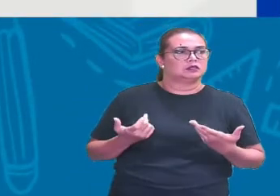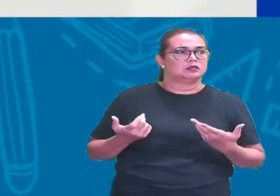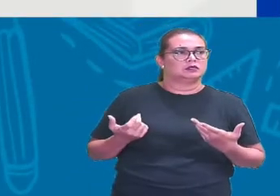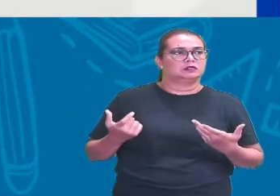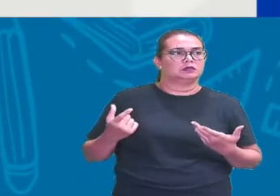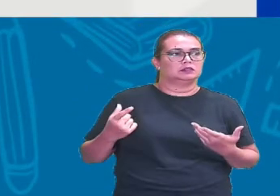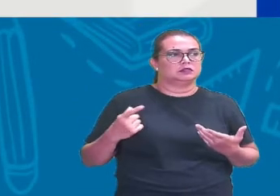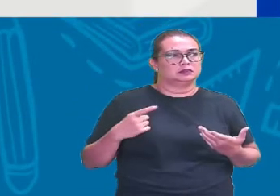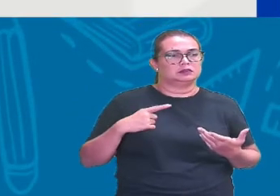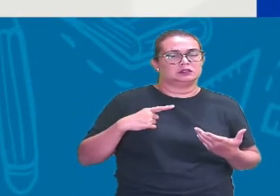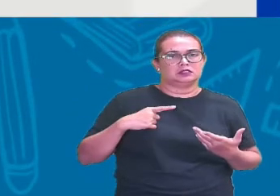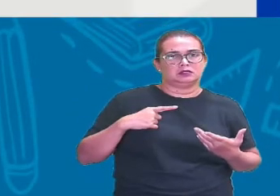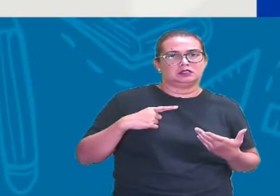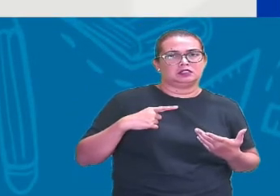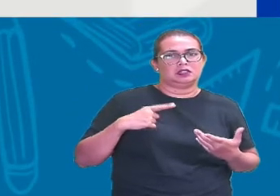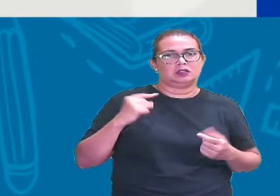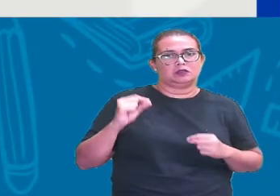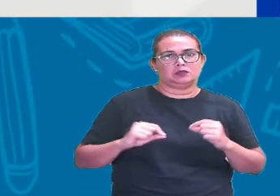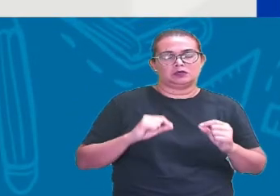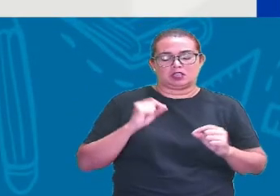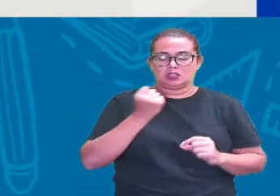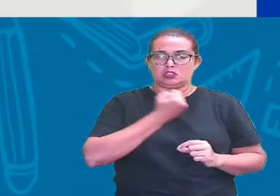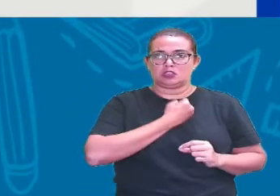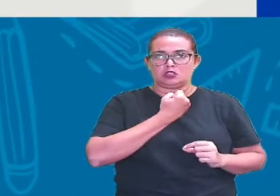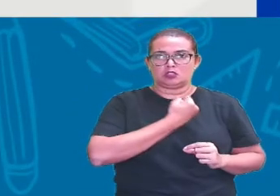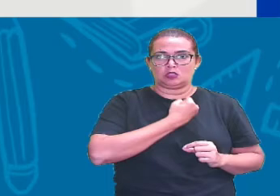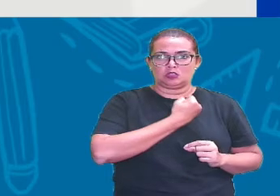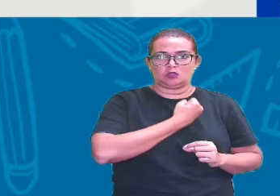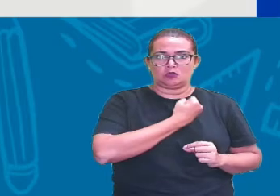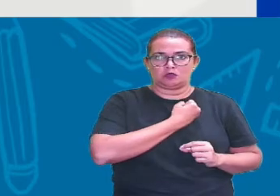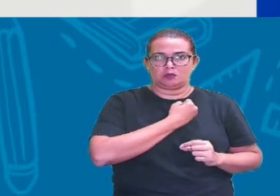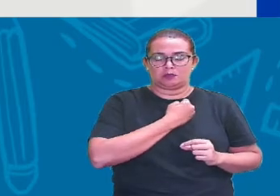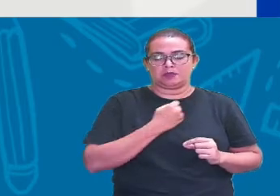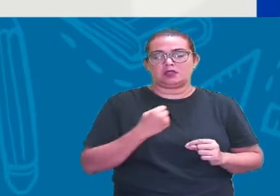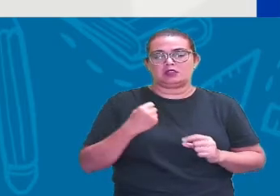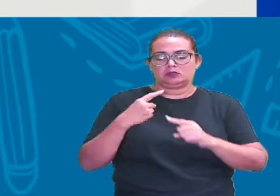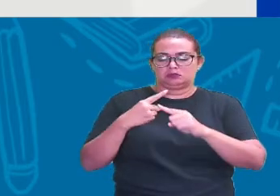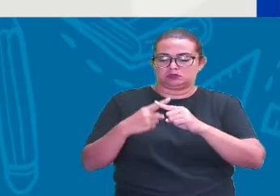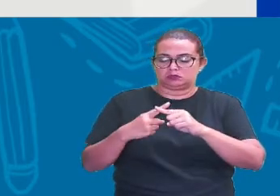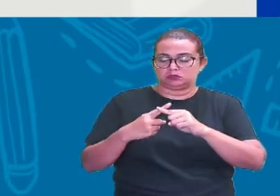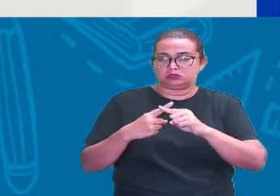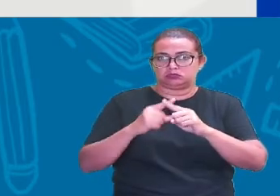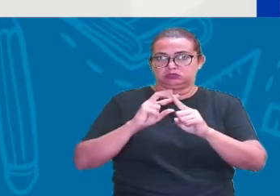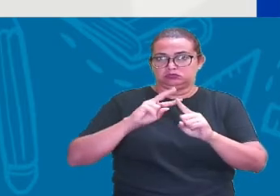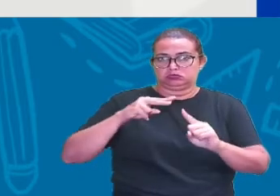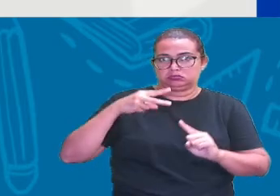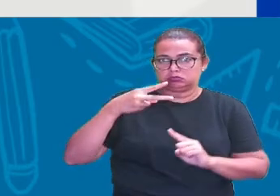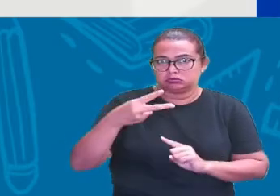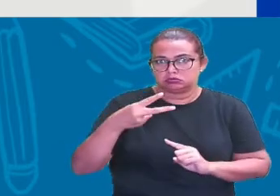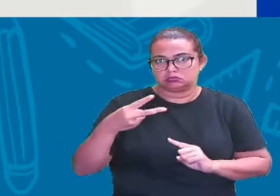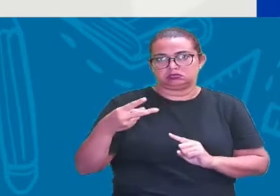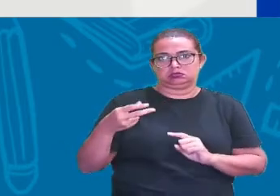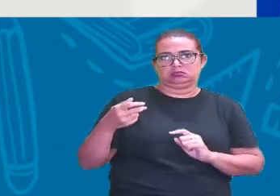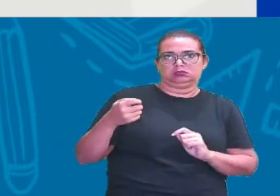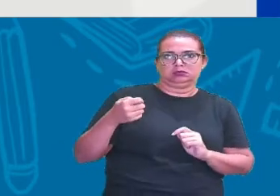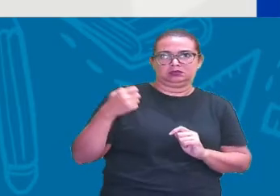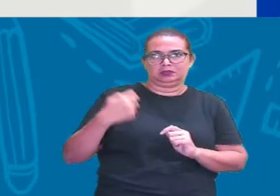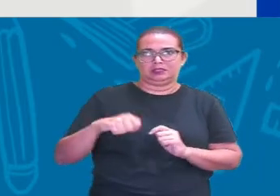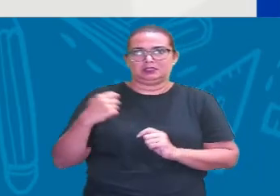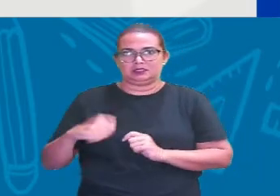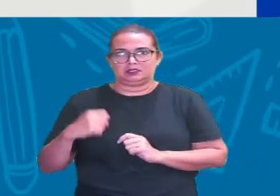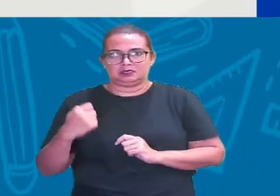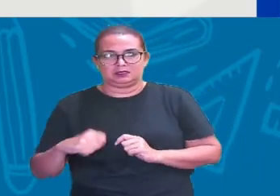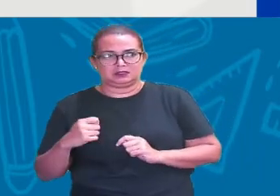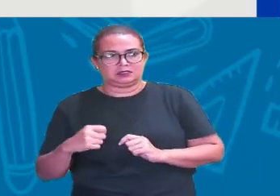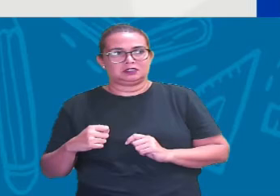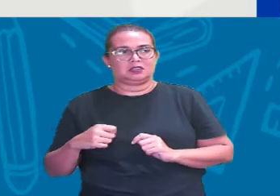um número em comum, um múltiplo em comum. Então, a gente vai ter que descobrir